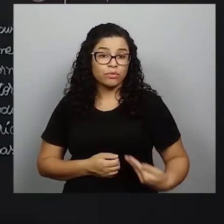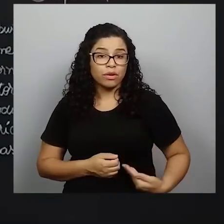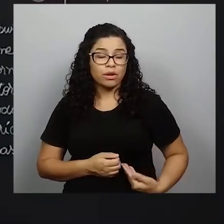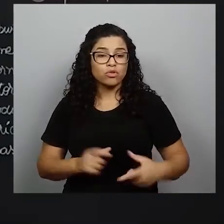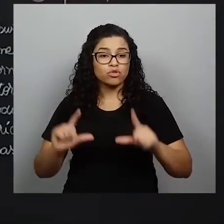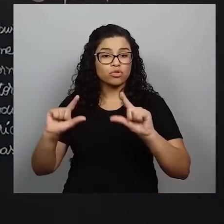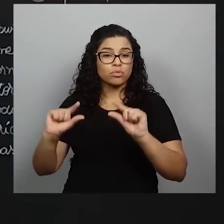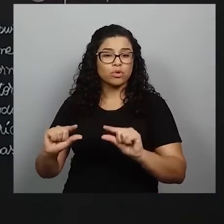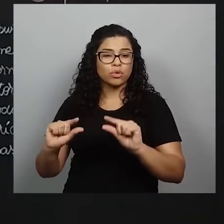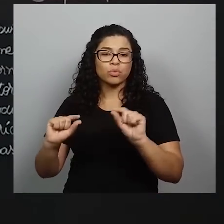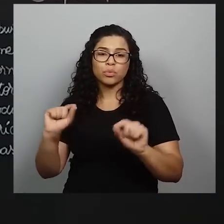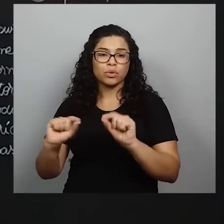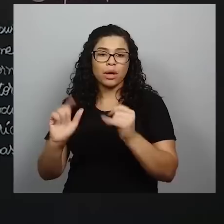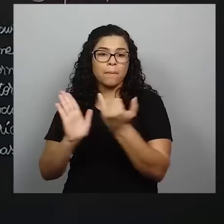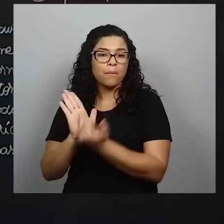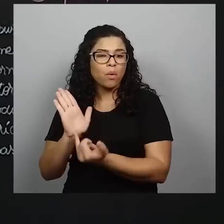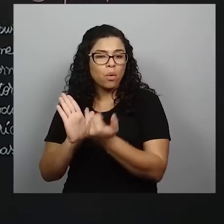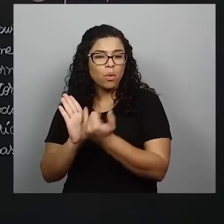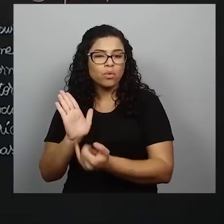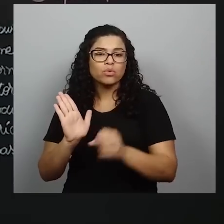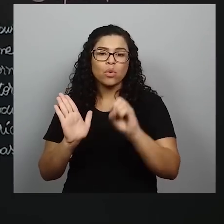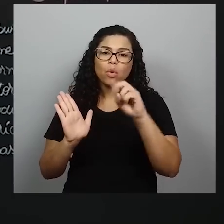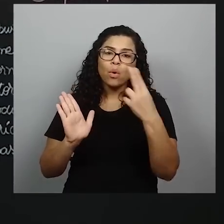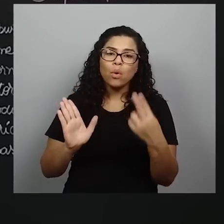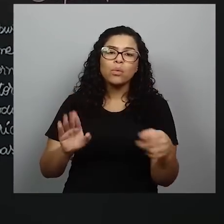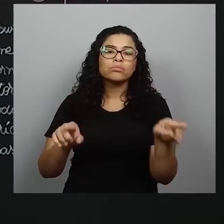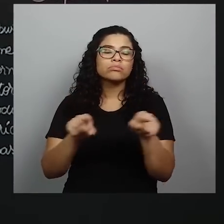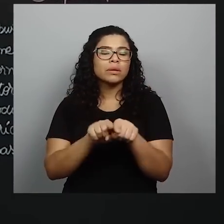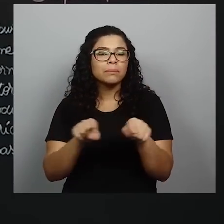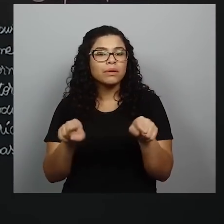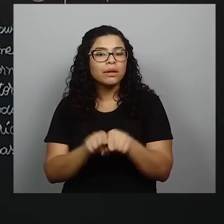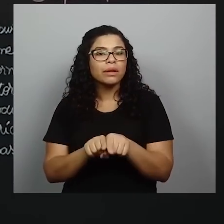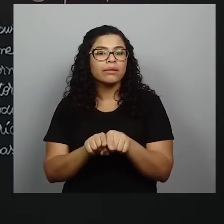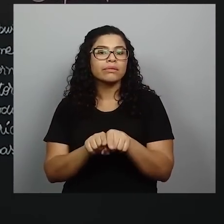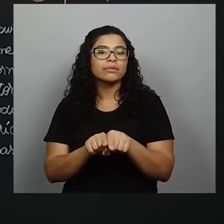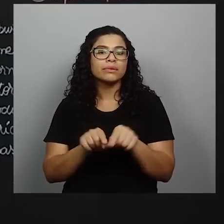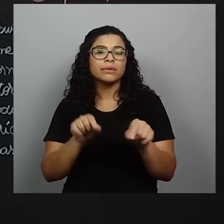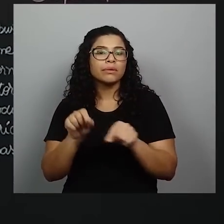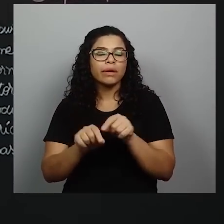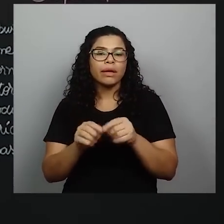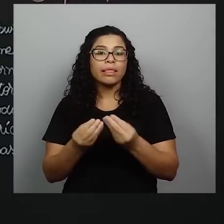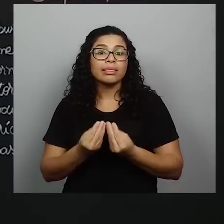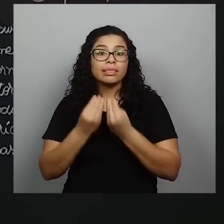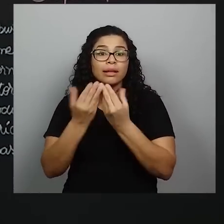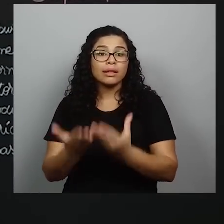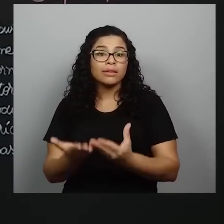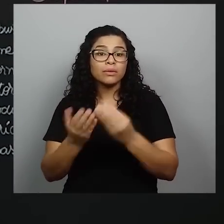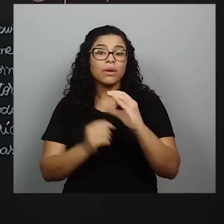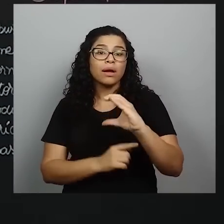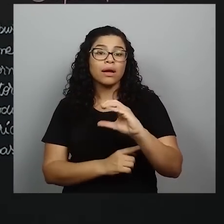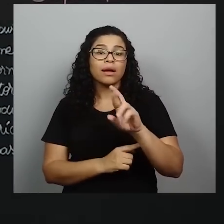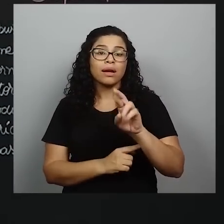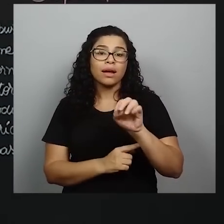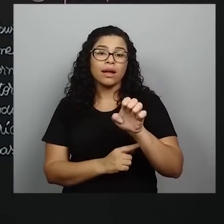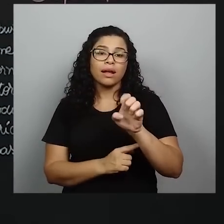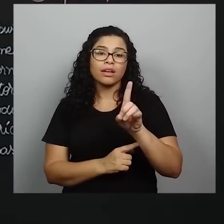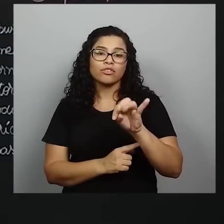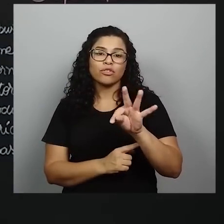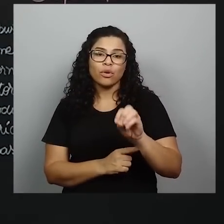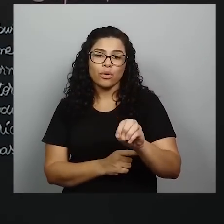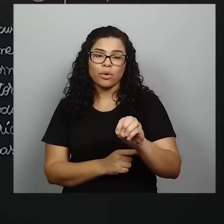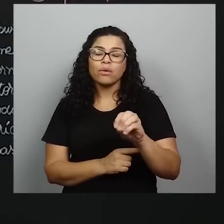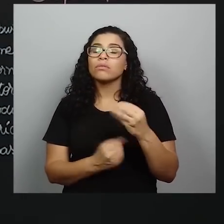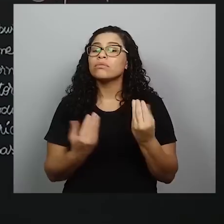uma redução de um imposto ou gerando, por exemplo, aí uma concessão de crédito mais facilitada, é que